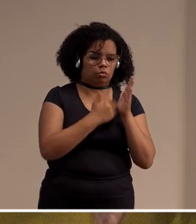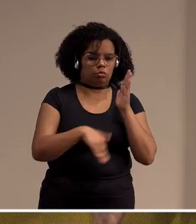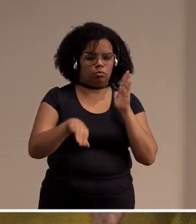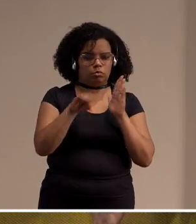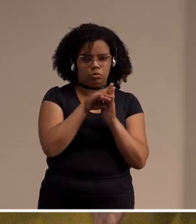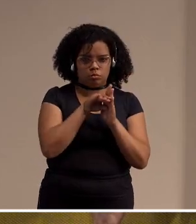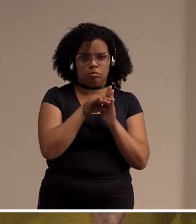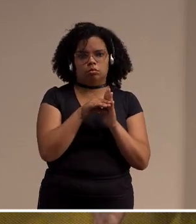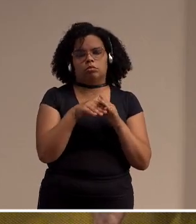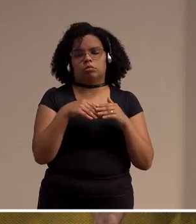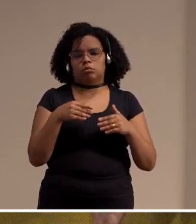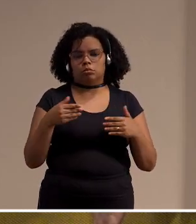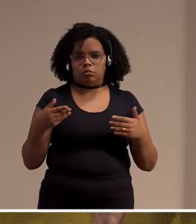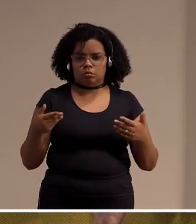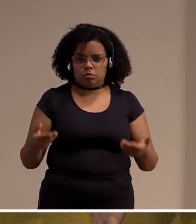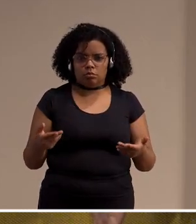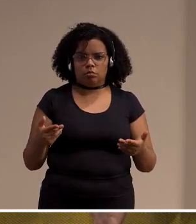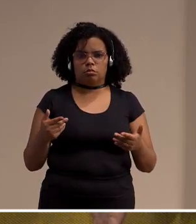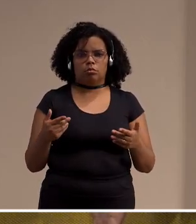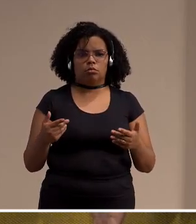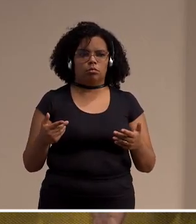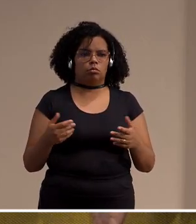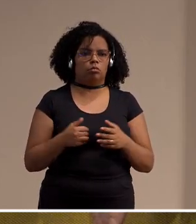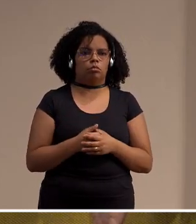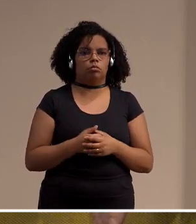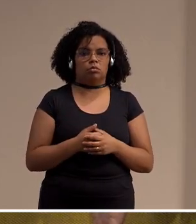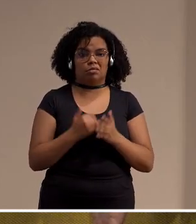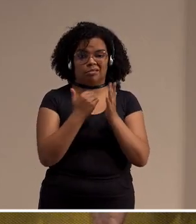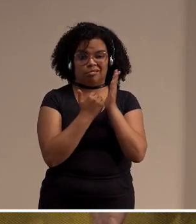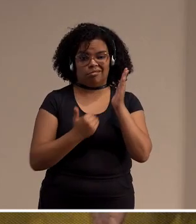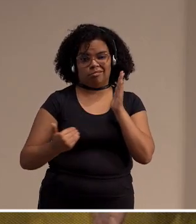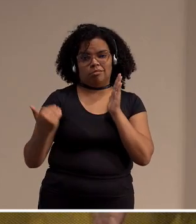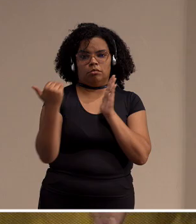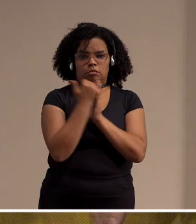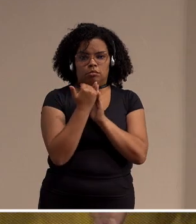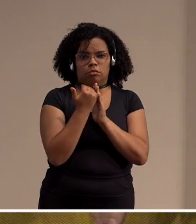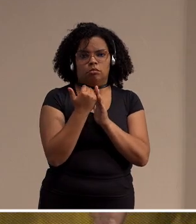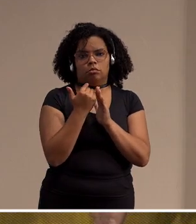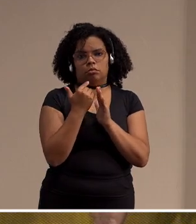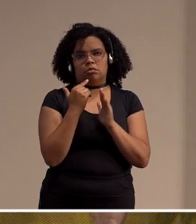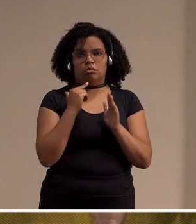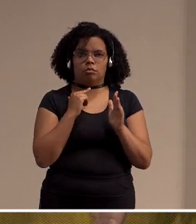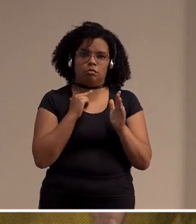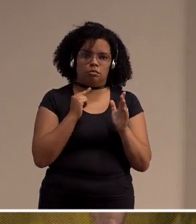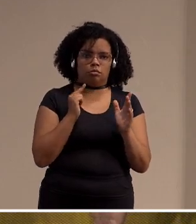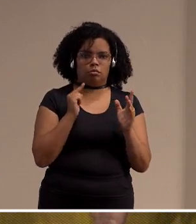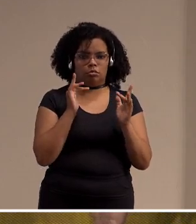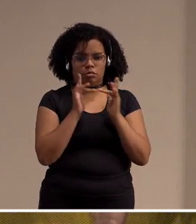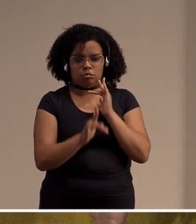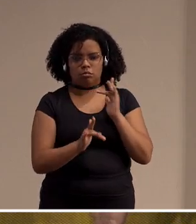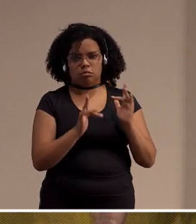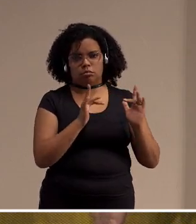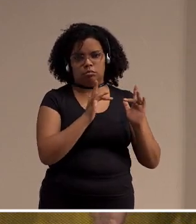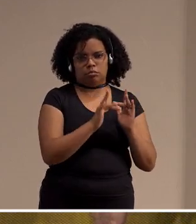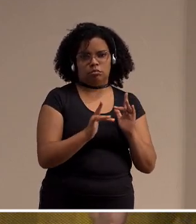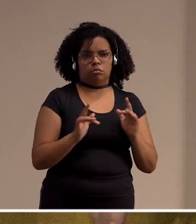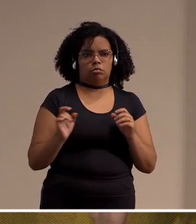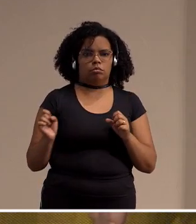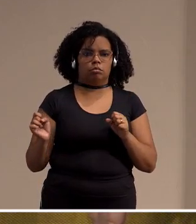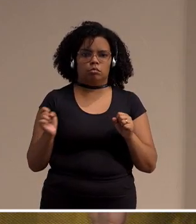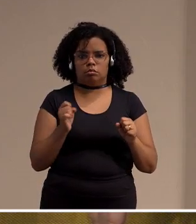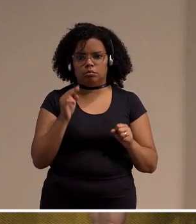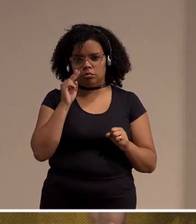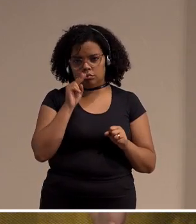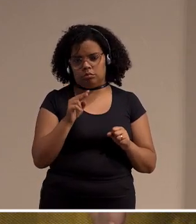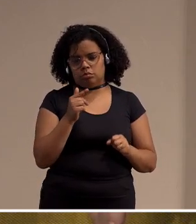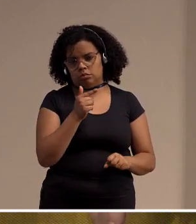en esa exageración encontrar as fisuras, as contradicciones do presente y a posibilidad de verlo como otra cosa.